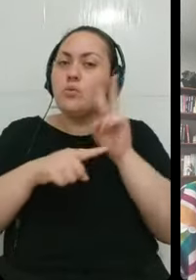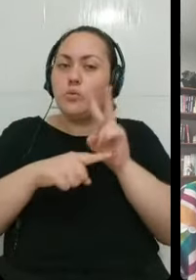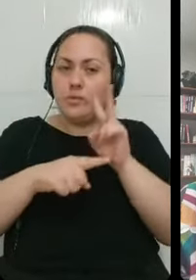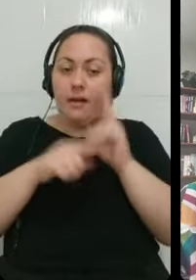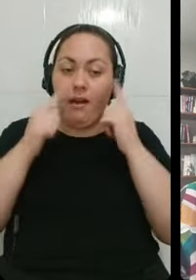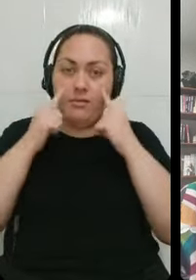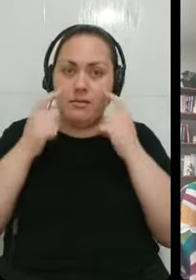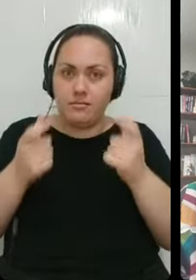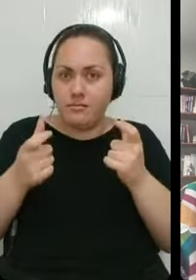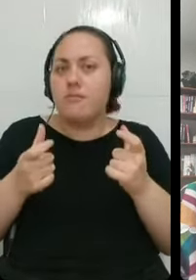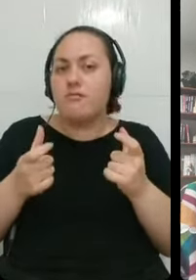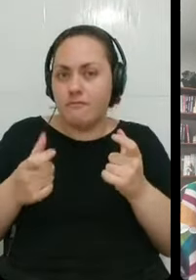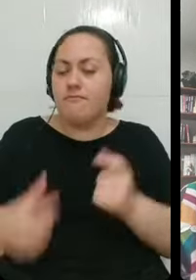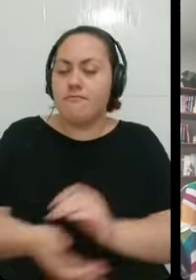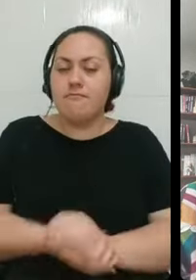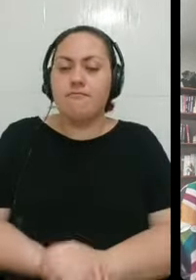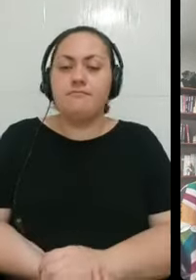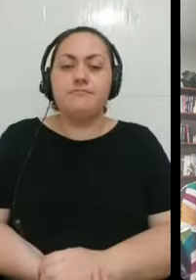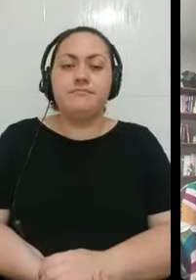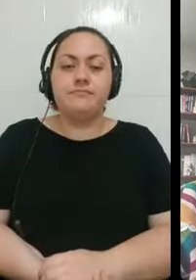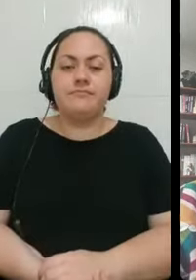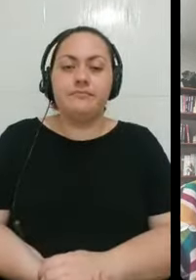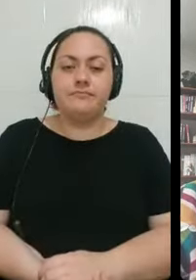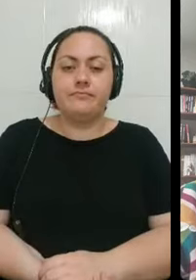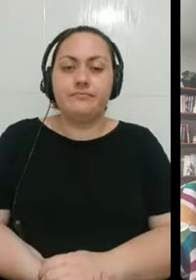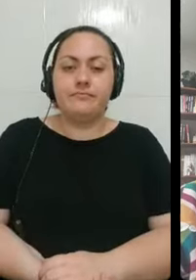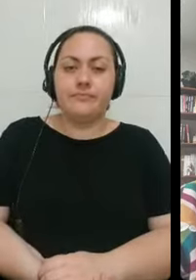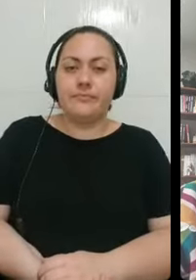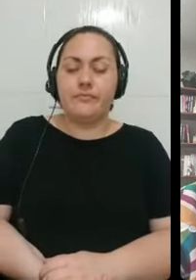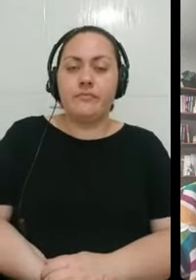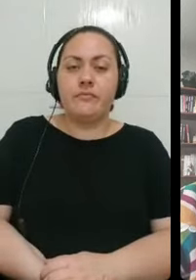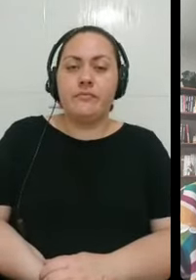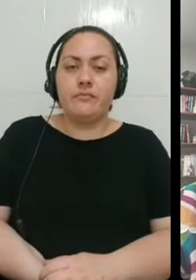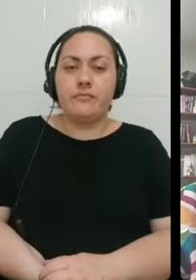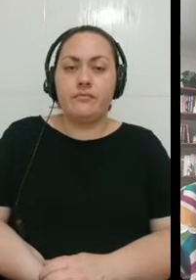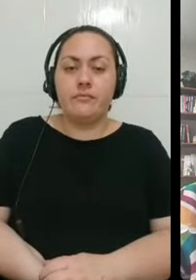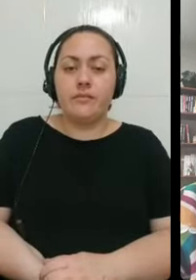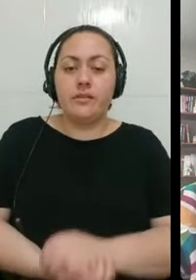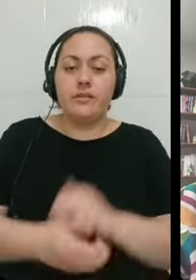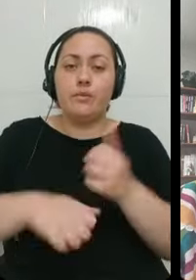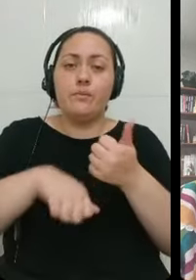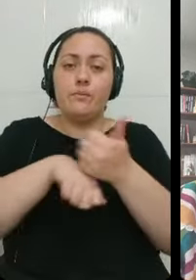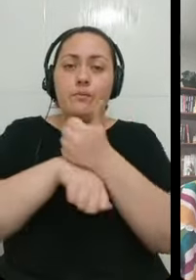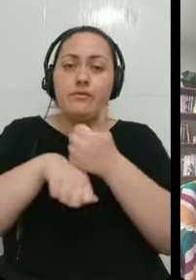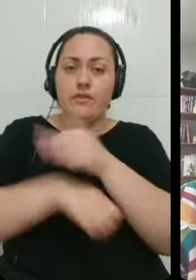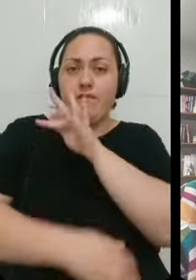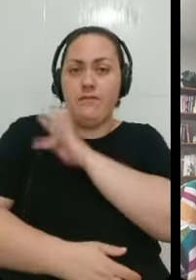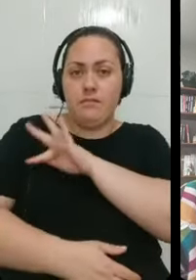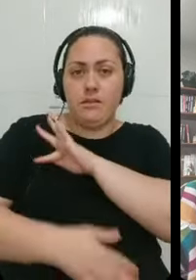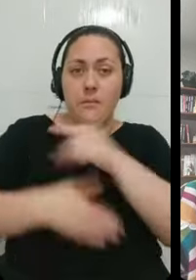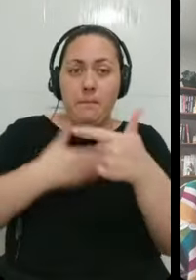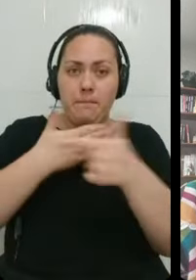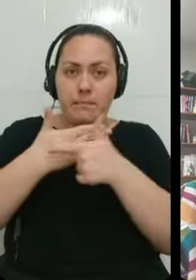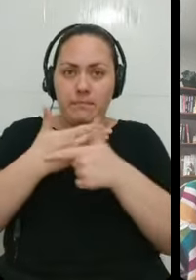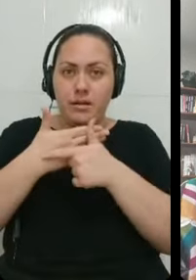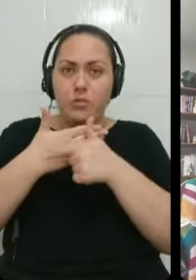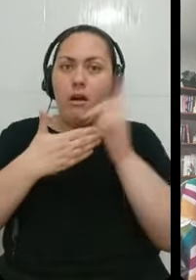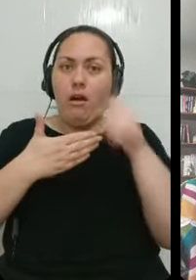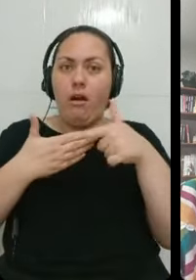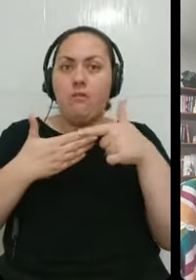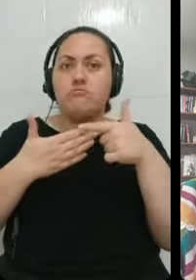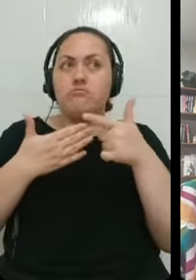então, o papel do farmacêutico, ele é amplo, né, mas quando a gente fala em cuidado,